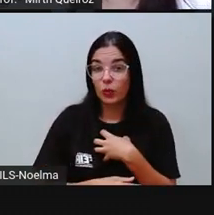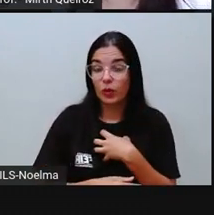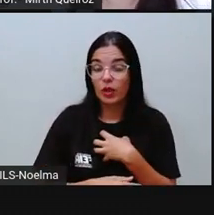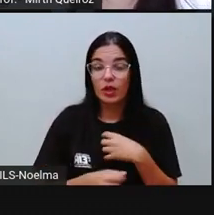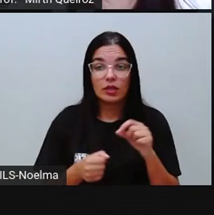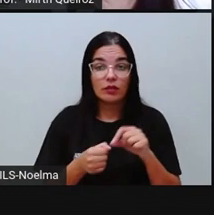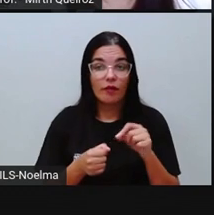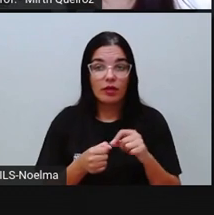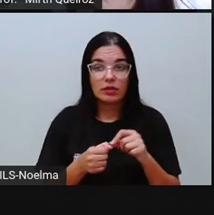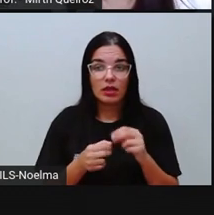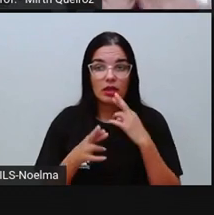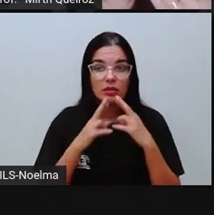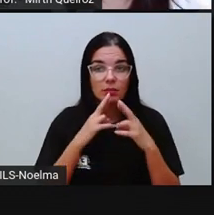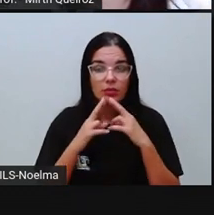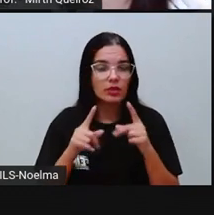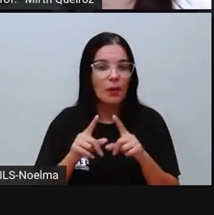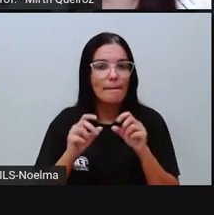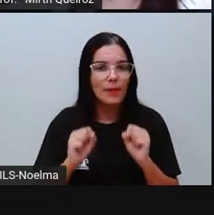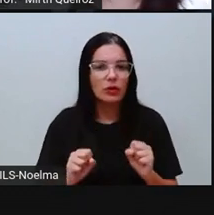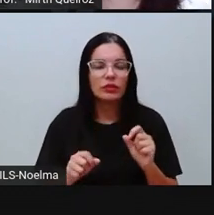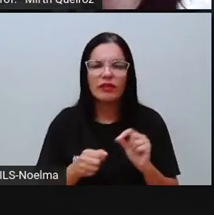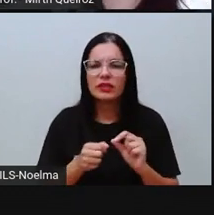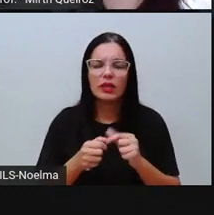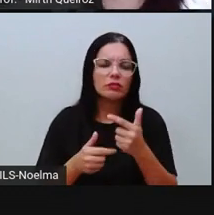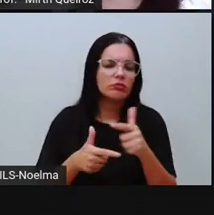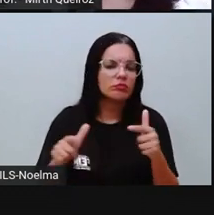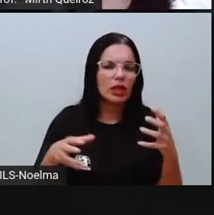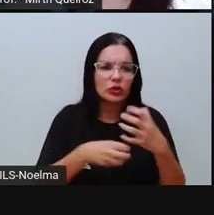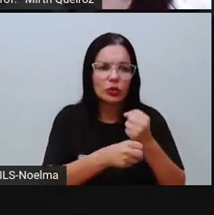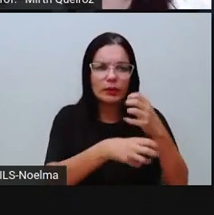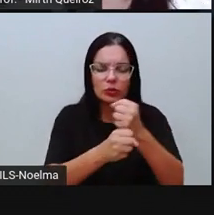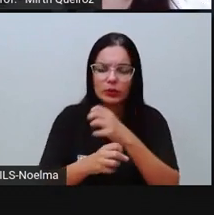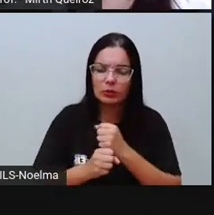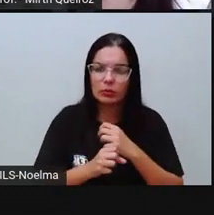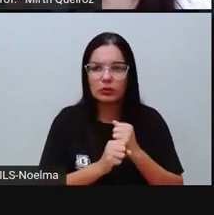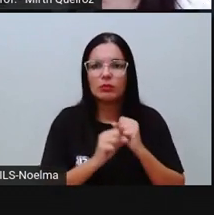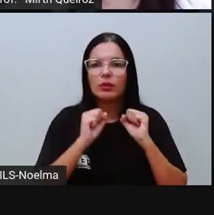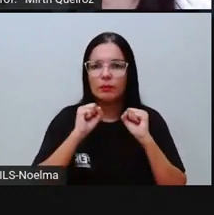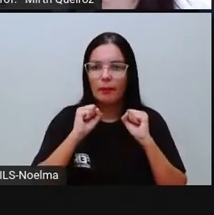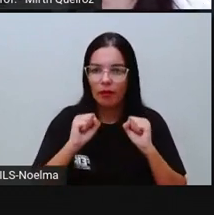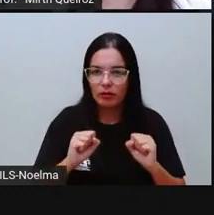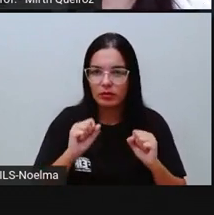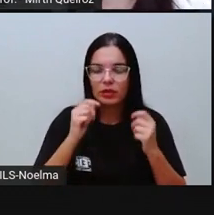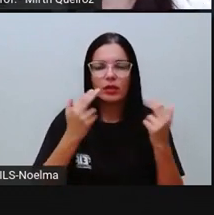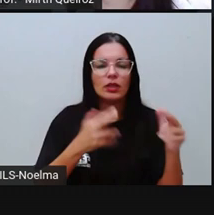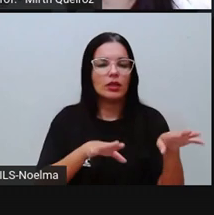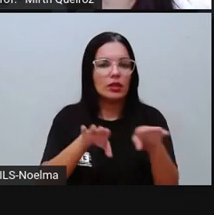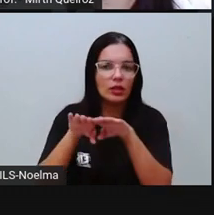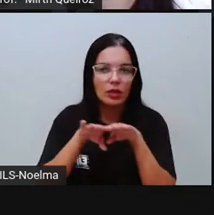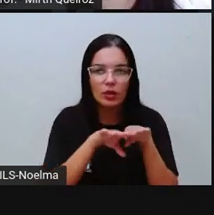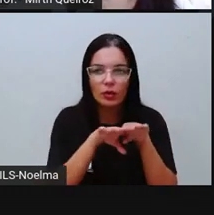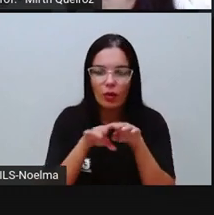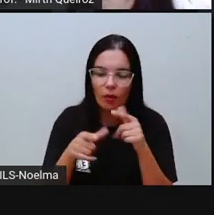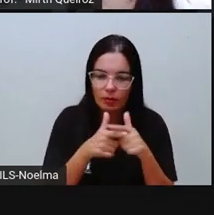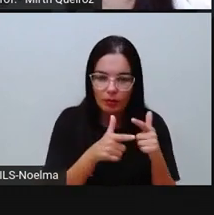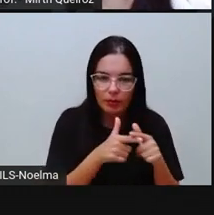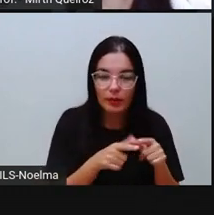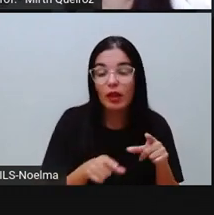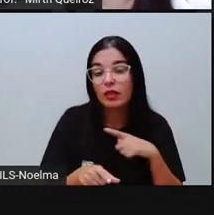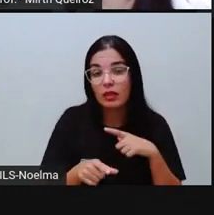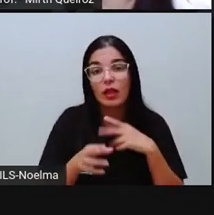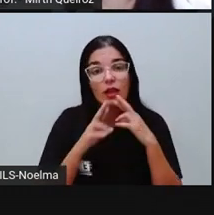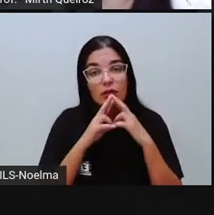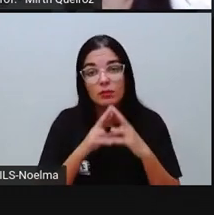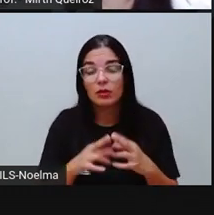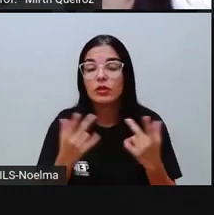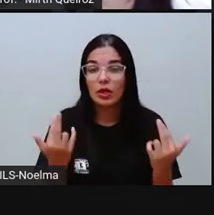formas de se resolver. Eu posso resolver através da adição, eu posso resolver através da multiplicação, essa mesma situação problema e ter o mesmo